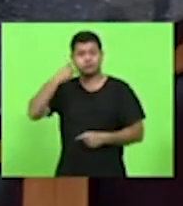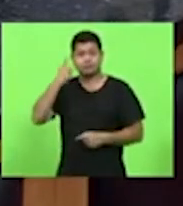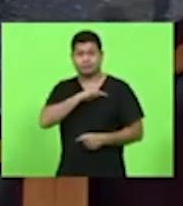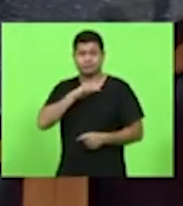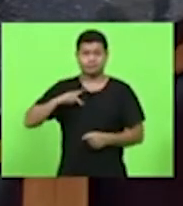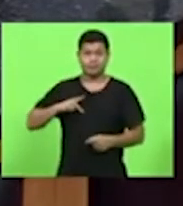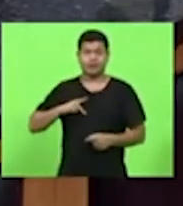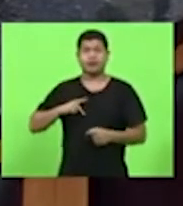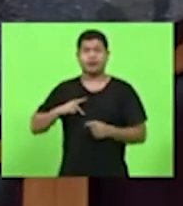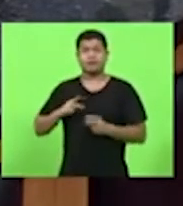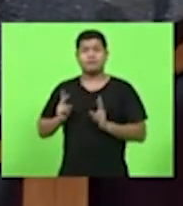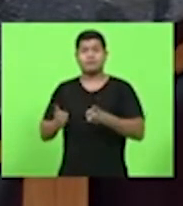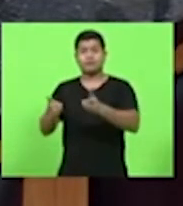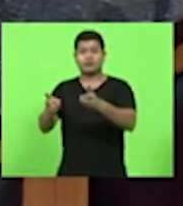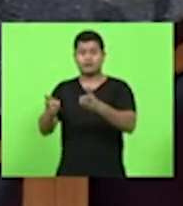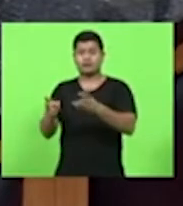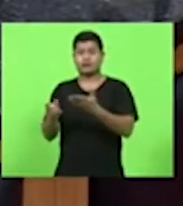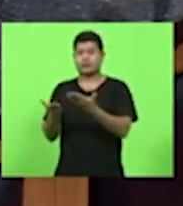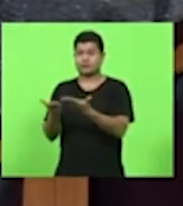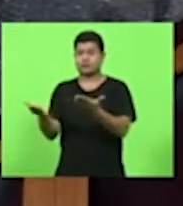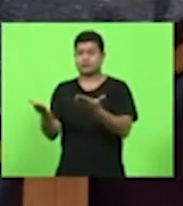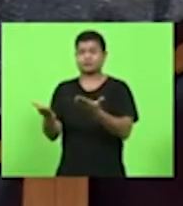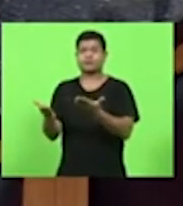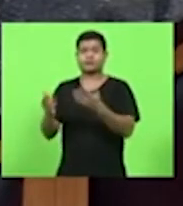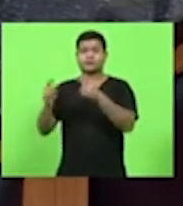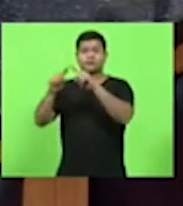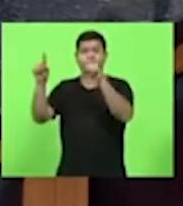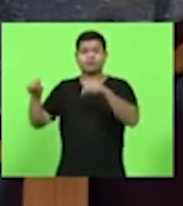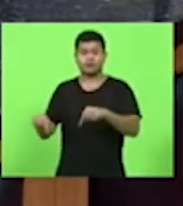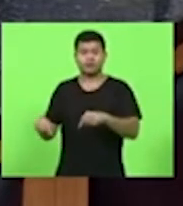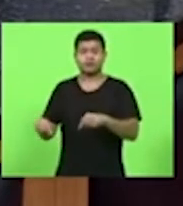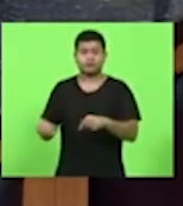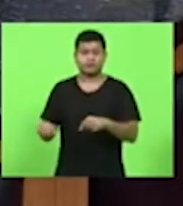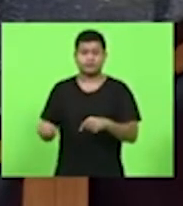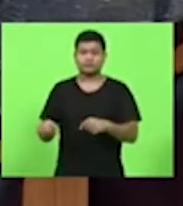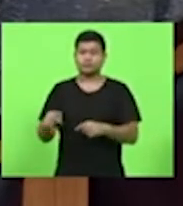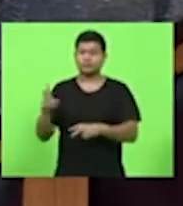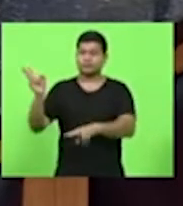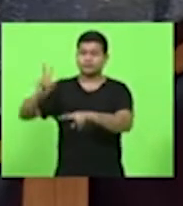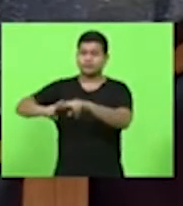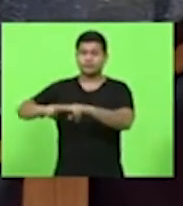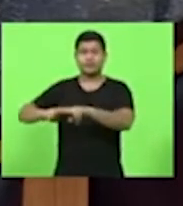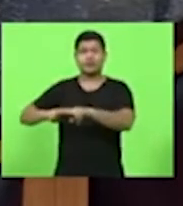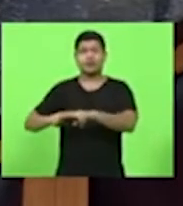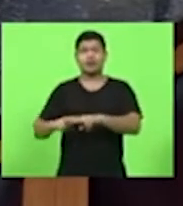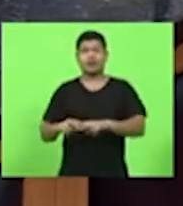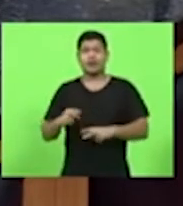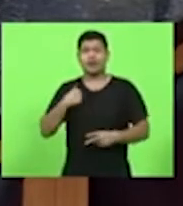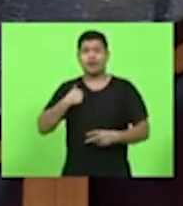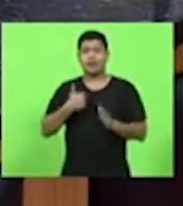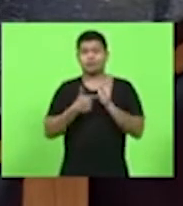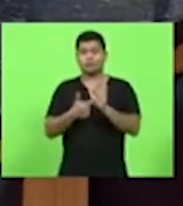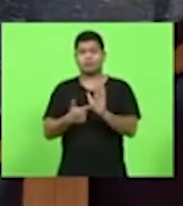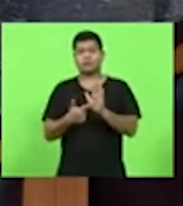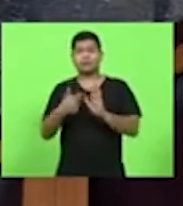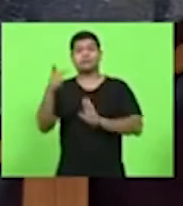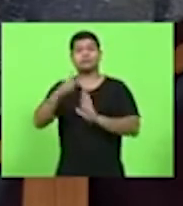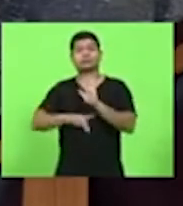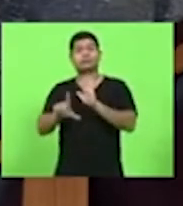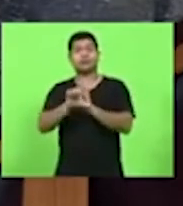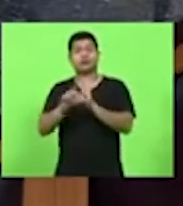a estabilidade EA segurança do sistema prisional é somente esse motivo pelo qual apresentei o projeto